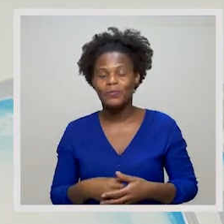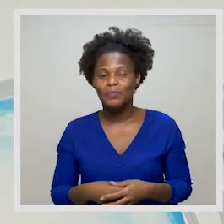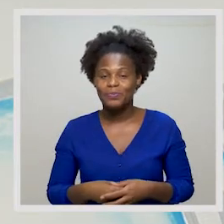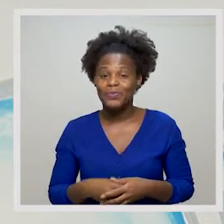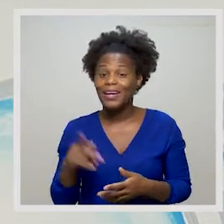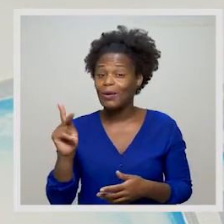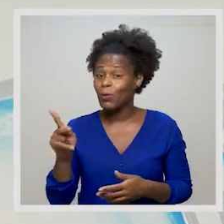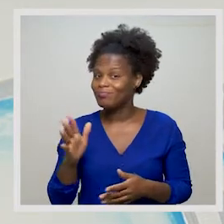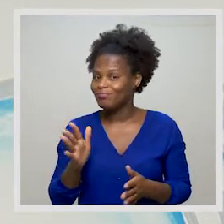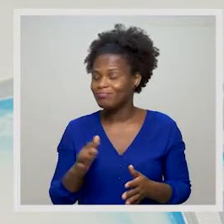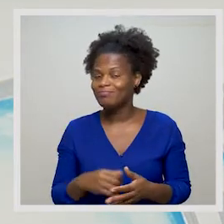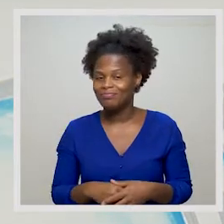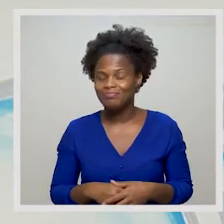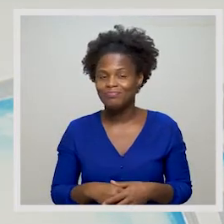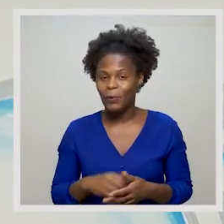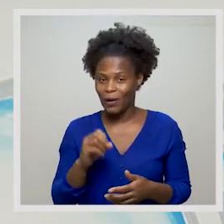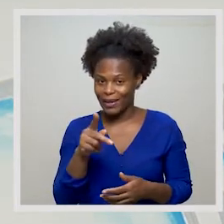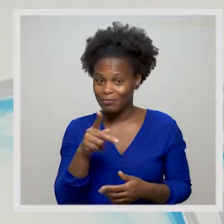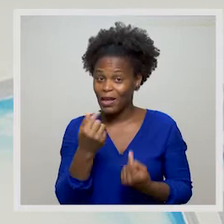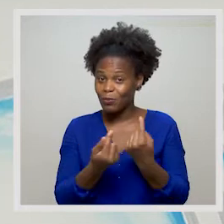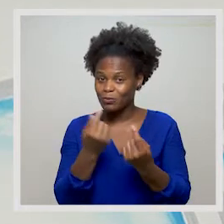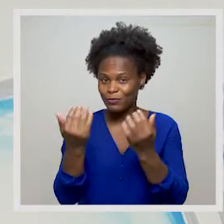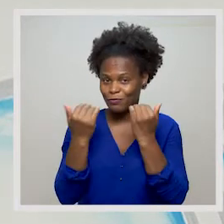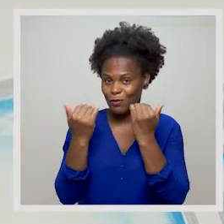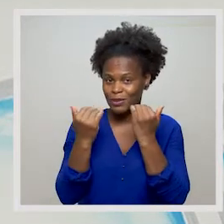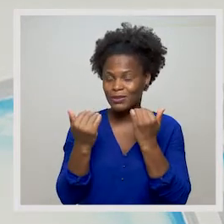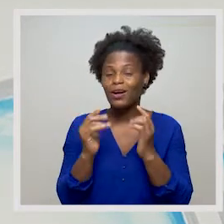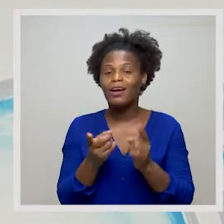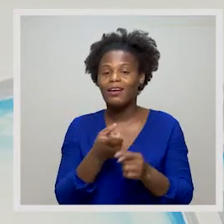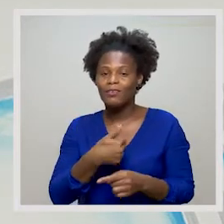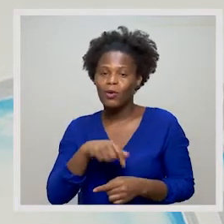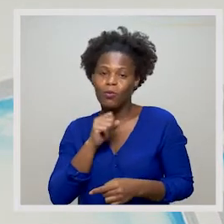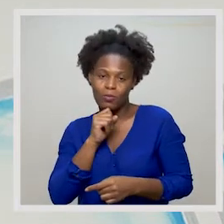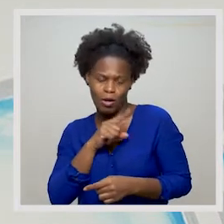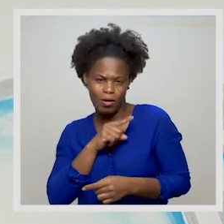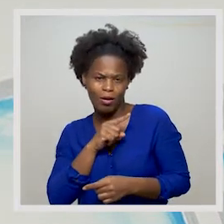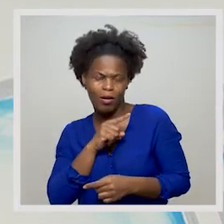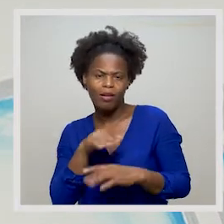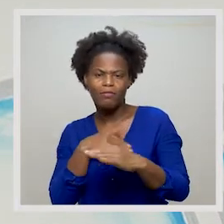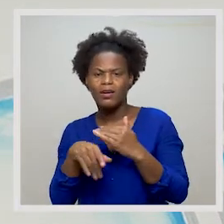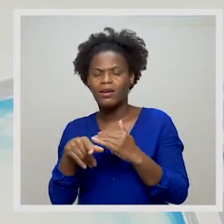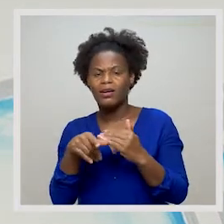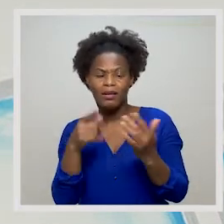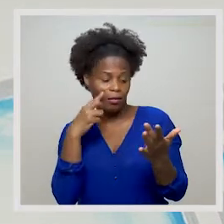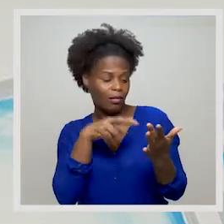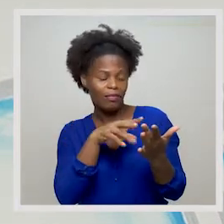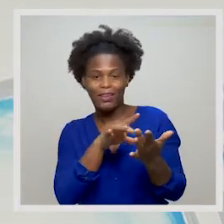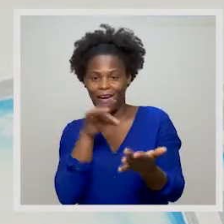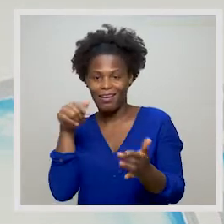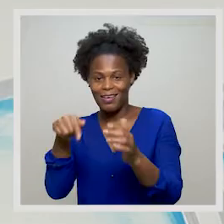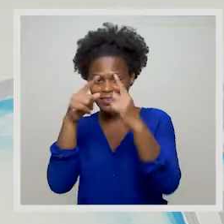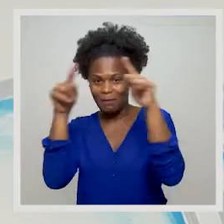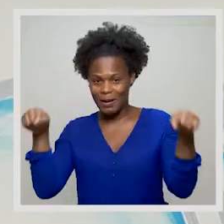71 quilos. Ok? Então, são algumas informações que podemos tirar a partir